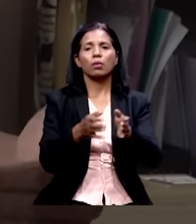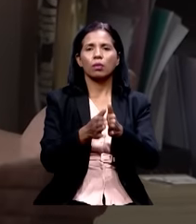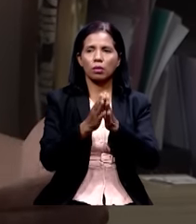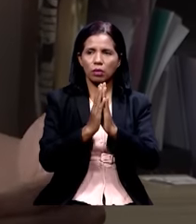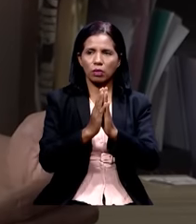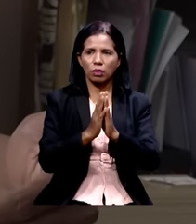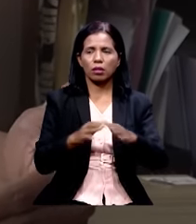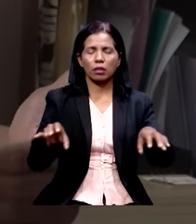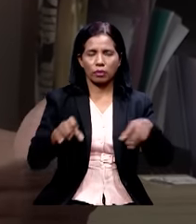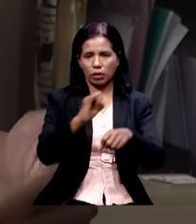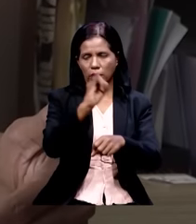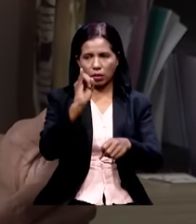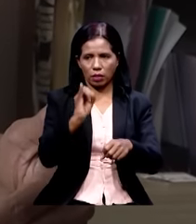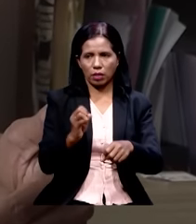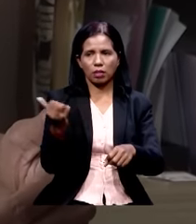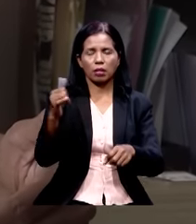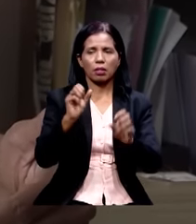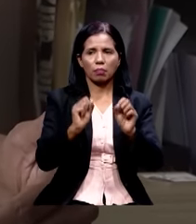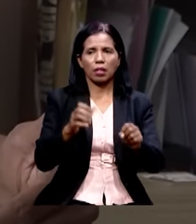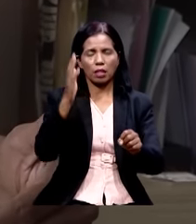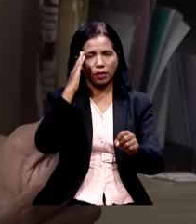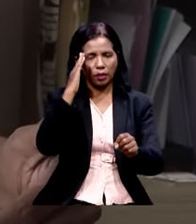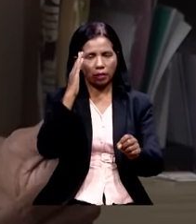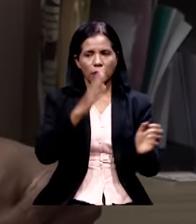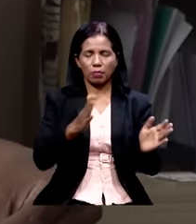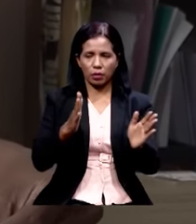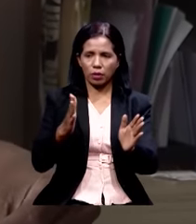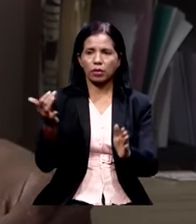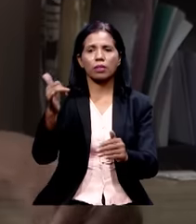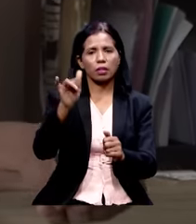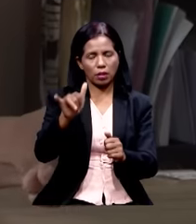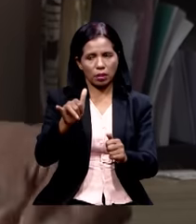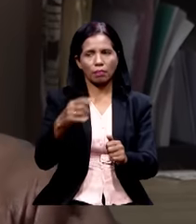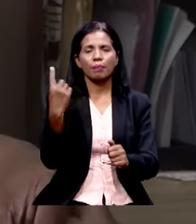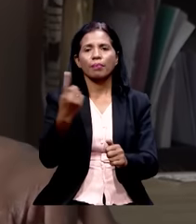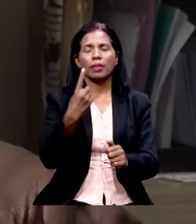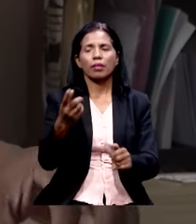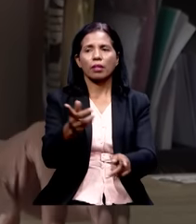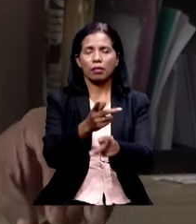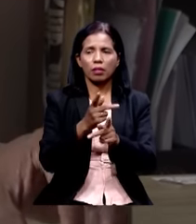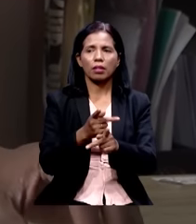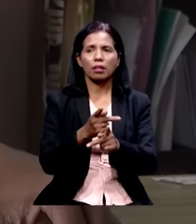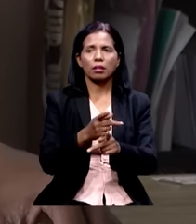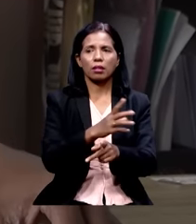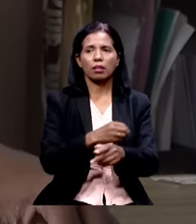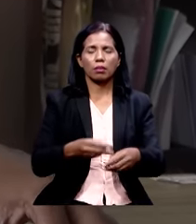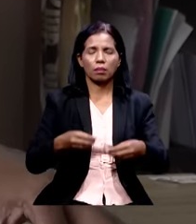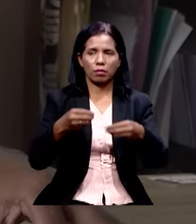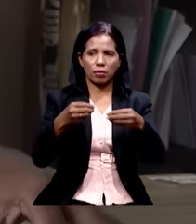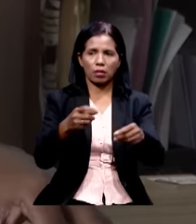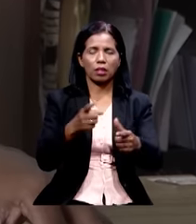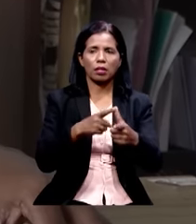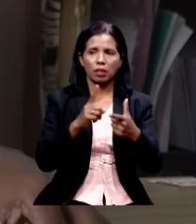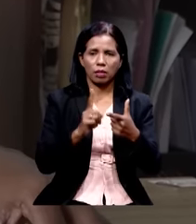no serviço de investigação, será uma pela tene liu, no processo será. Na fato, na segura, batir a presunção de inocência para